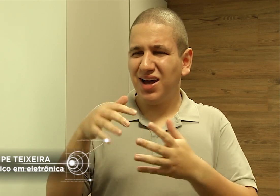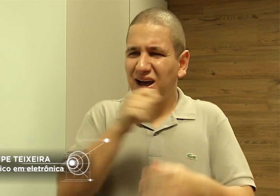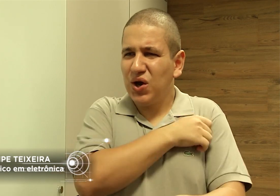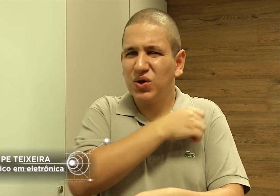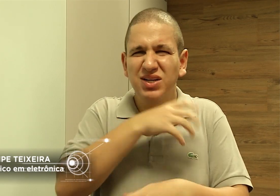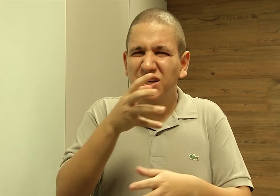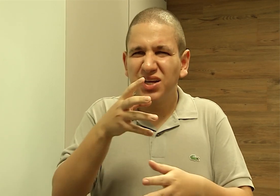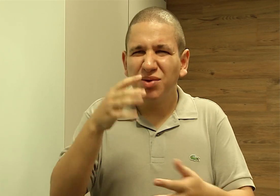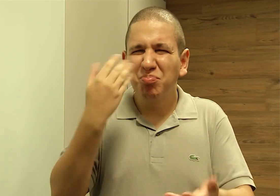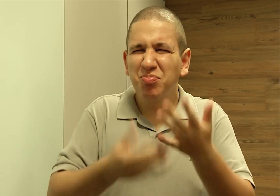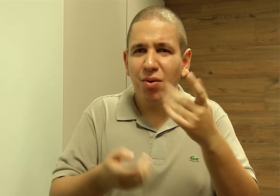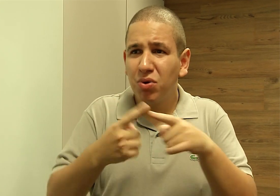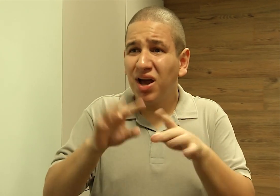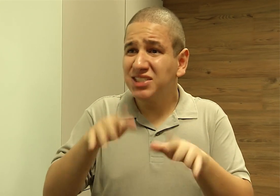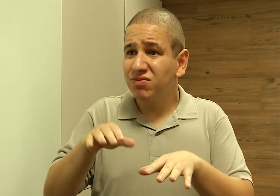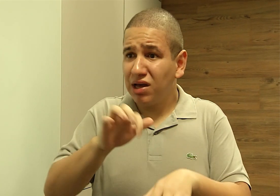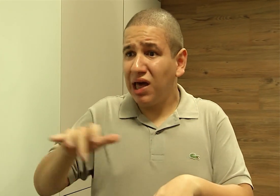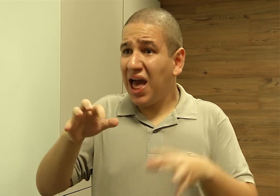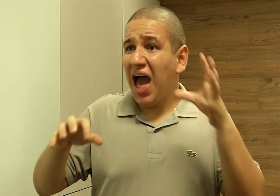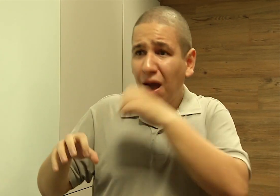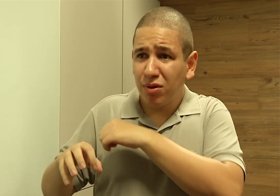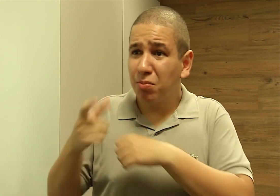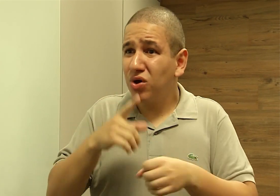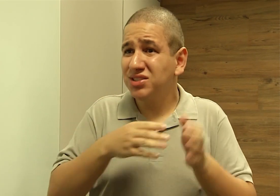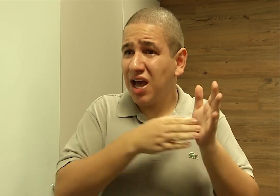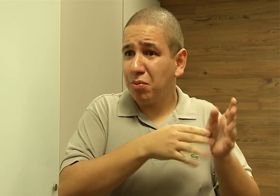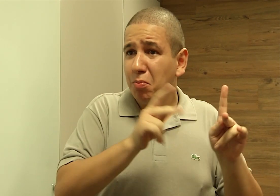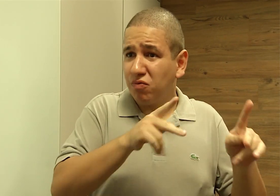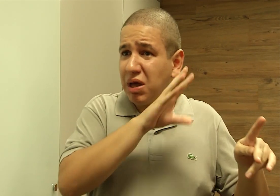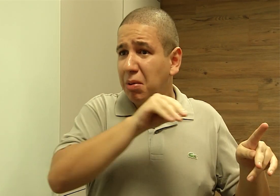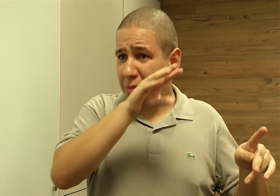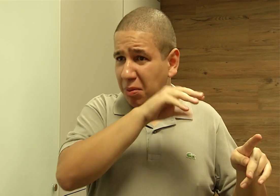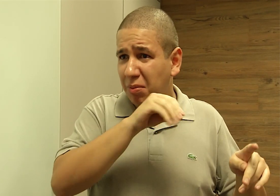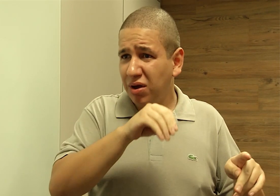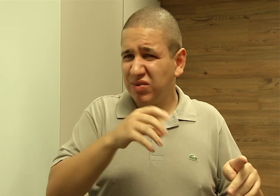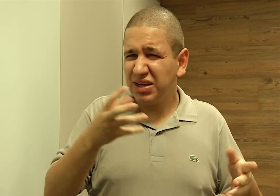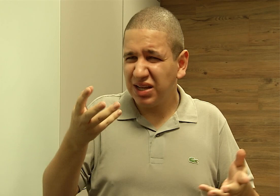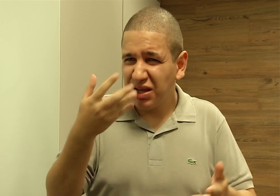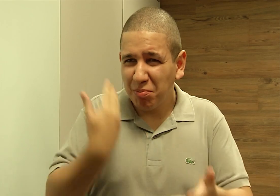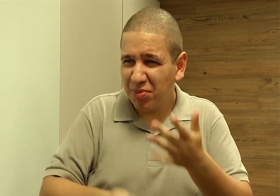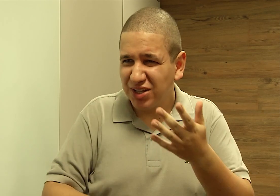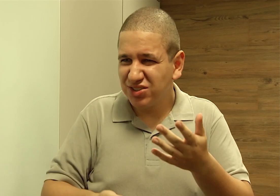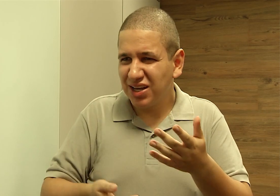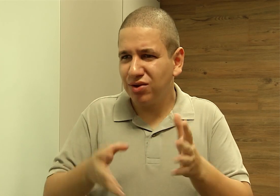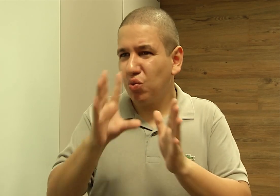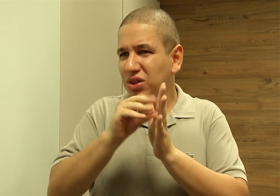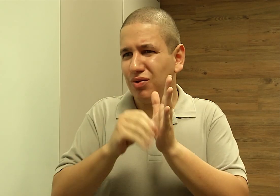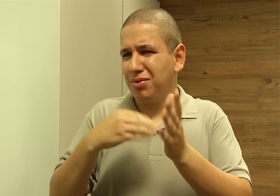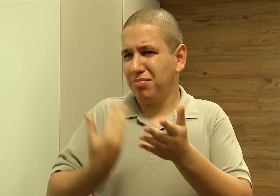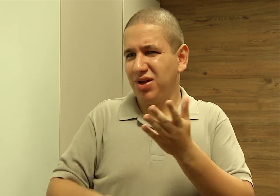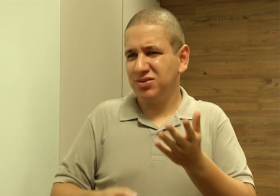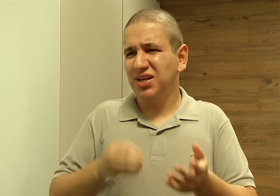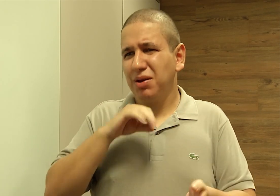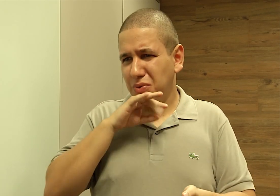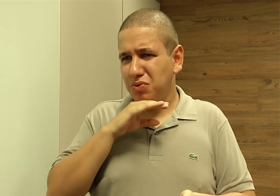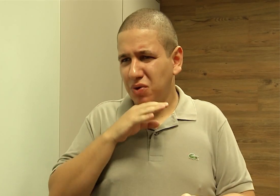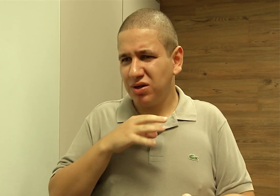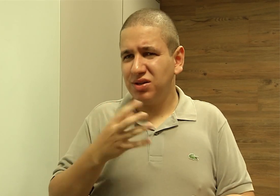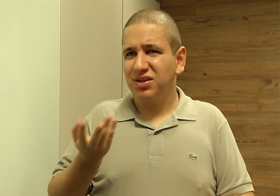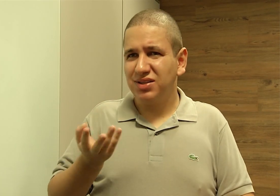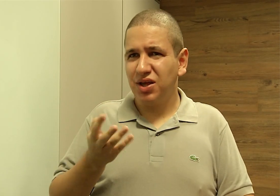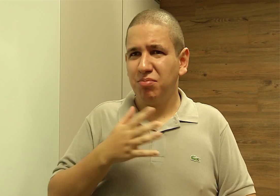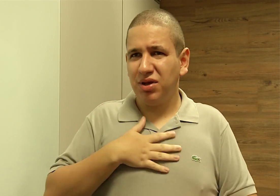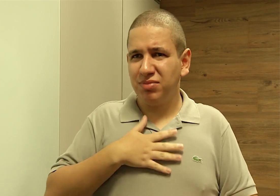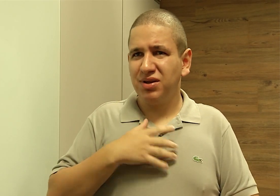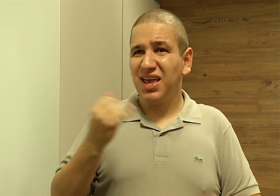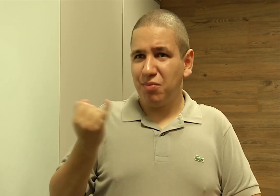datilologia, os alunos surdos perdem, às vezes o intérprete faz muito rápido, tentando acompanhar o professor, e o aluno nem consegue ler o que o intérprete escreveu. Então, para